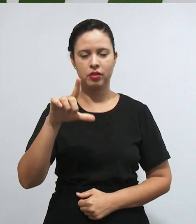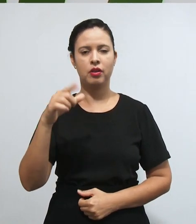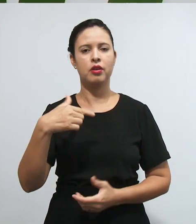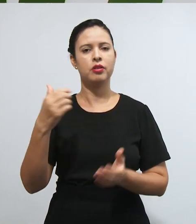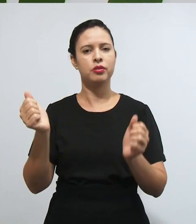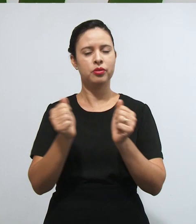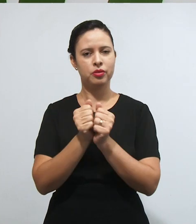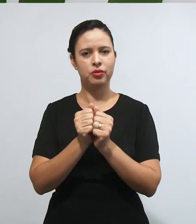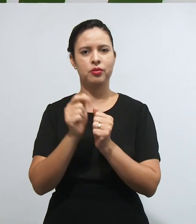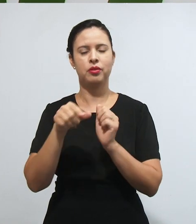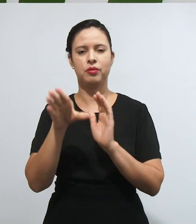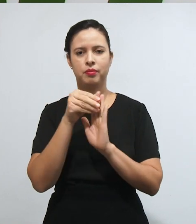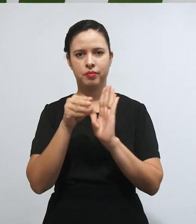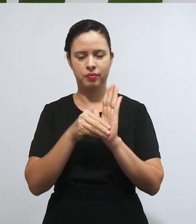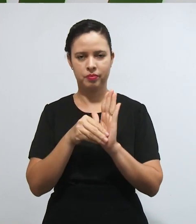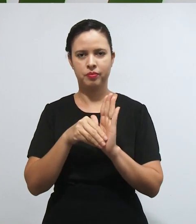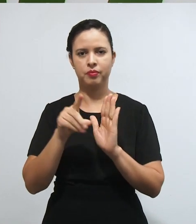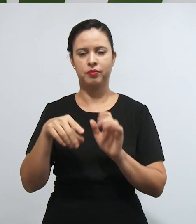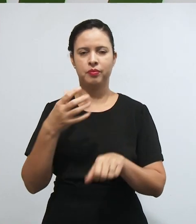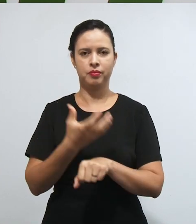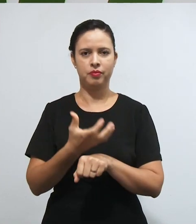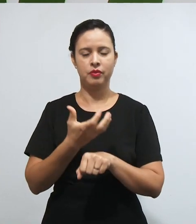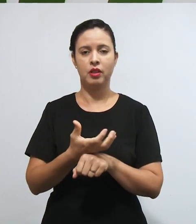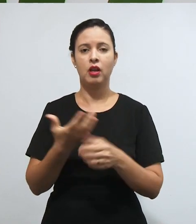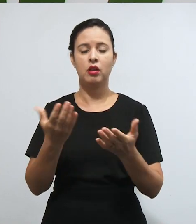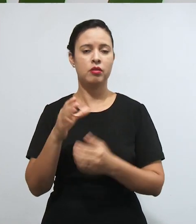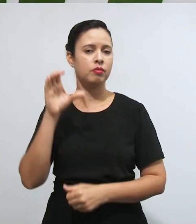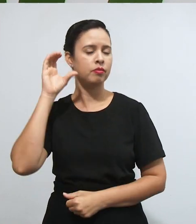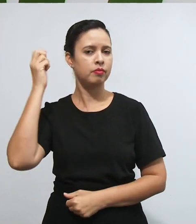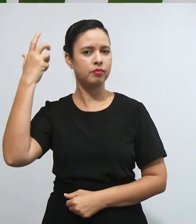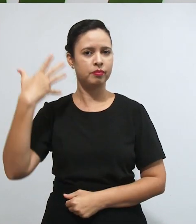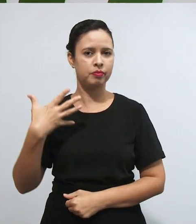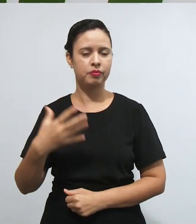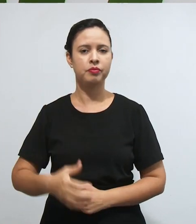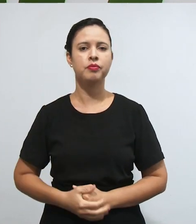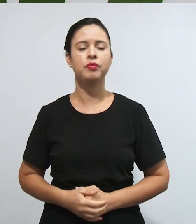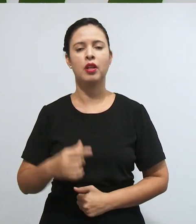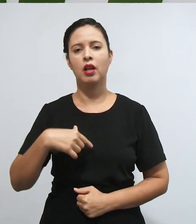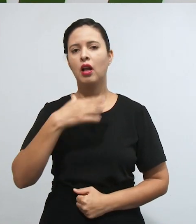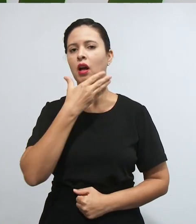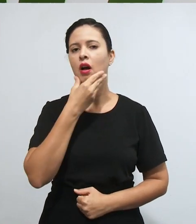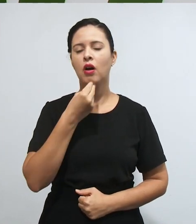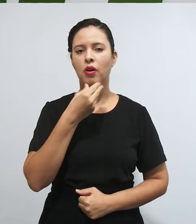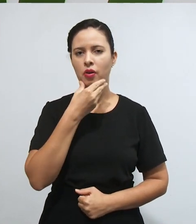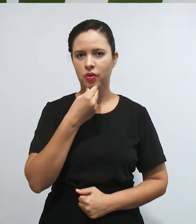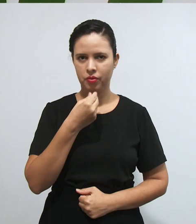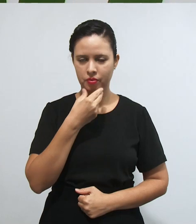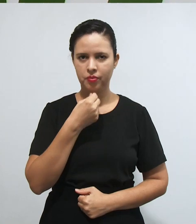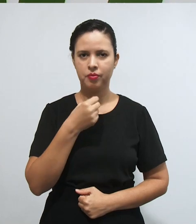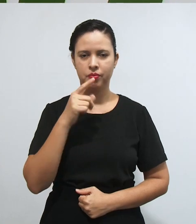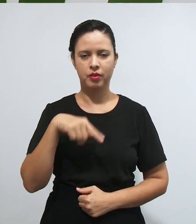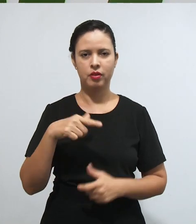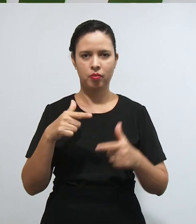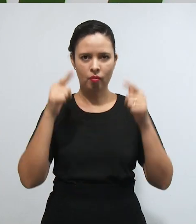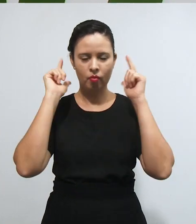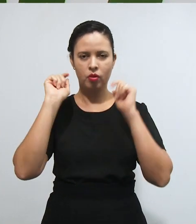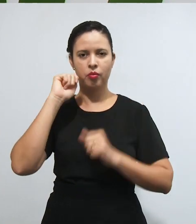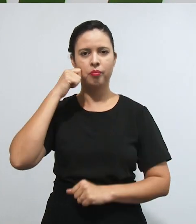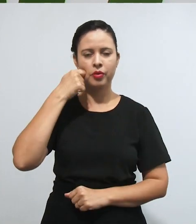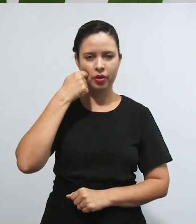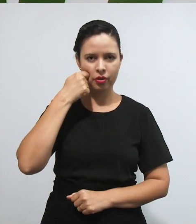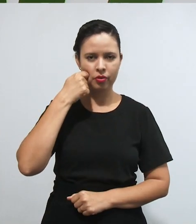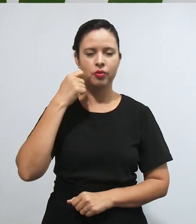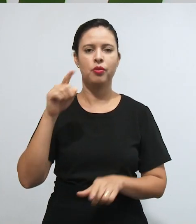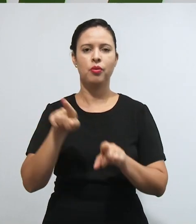mais um conteúdo da nossa disciplina. Irei fazer uma breve audiodescrição. Eu sou do gênero masculino, tenho cabelo preto